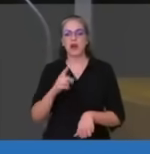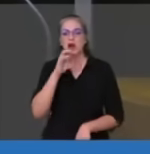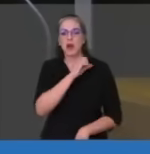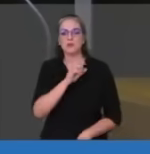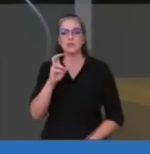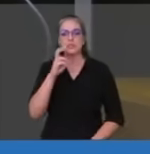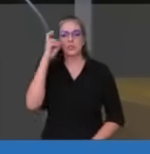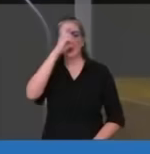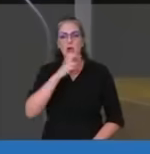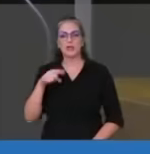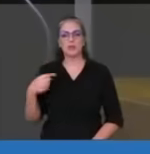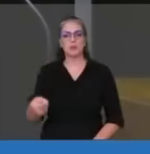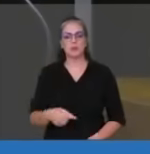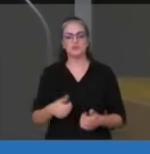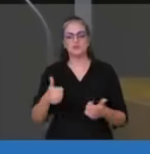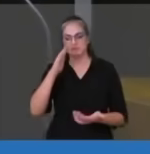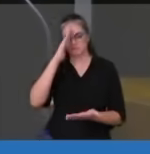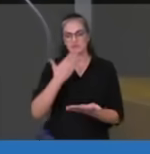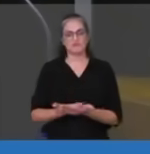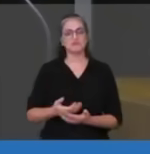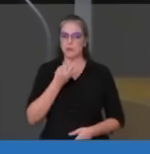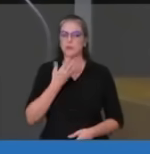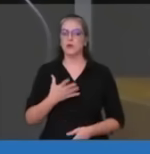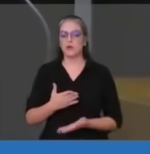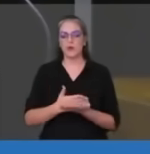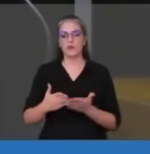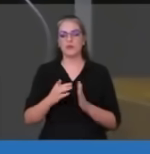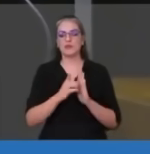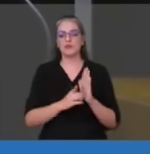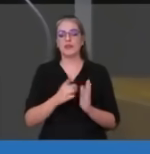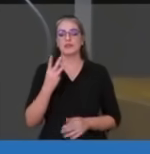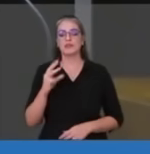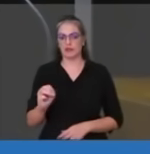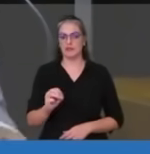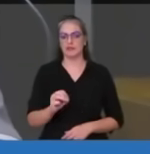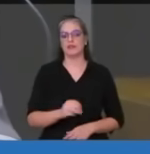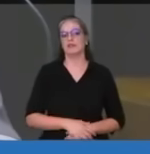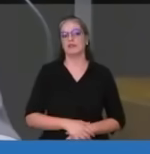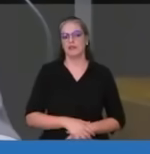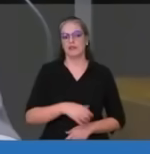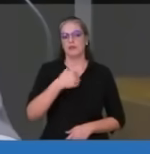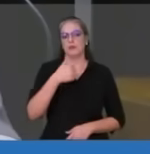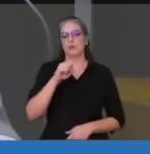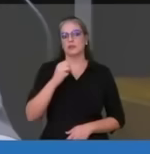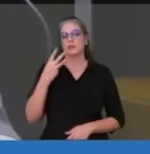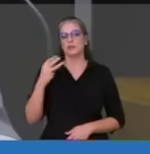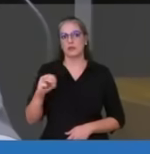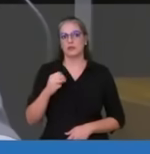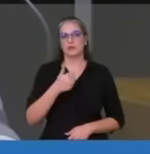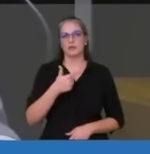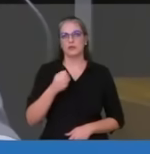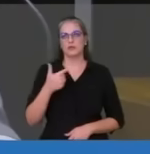confiabilidade Total Que bom que desde da década de 30 do século passado o Brasil tem justiça eleitoral é claro